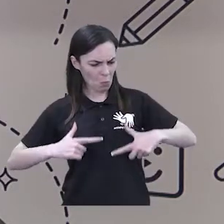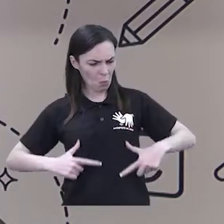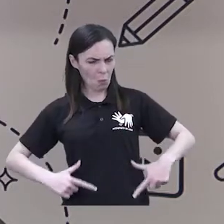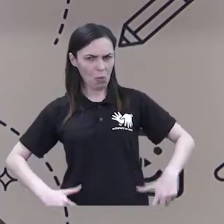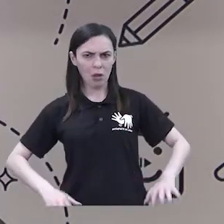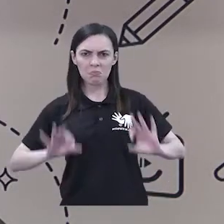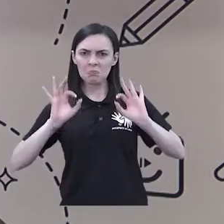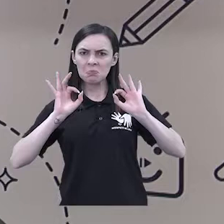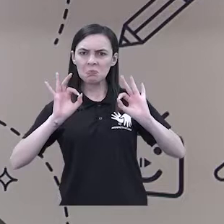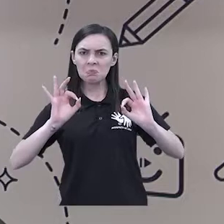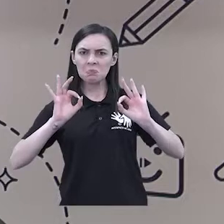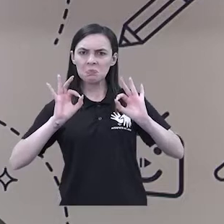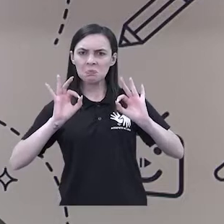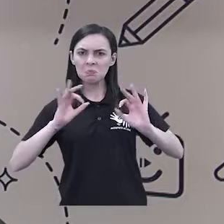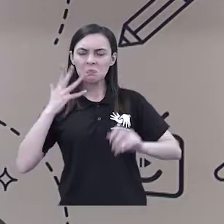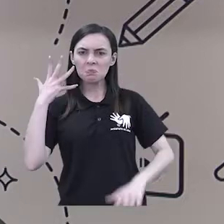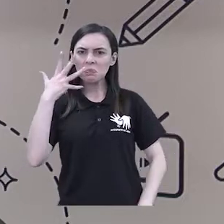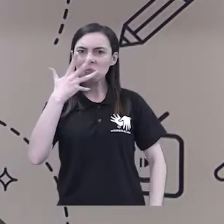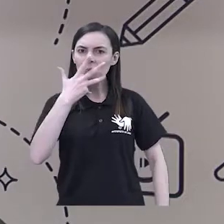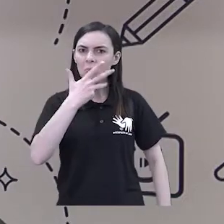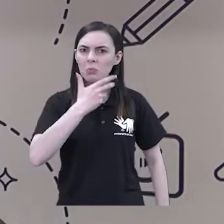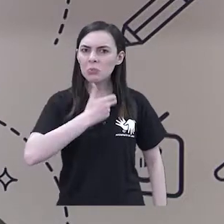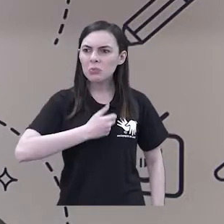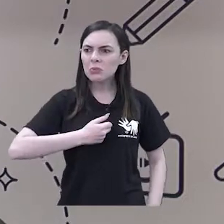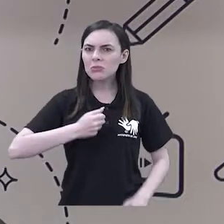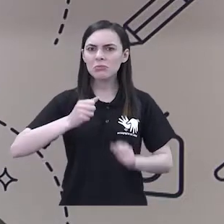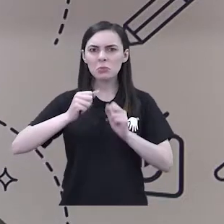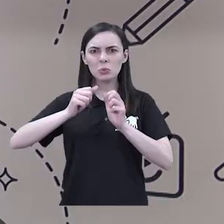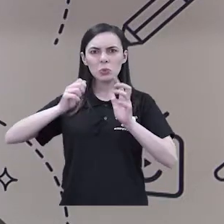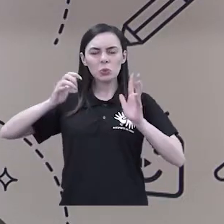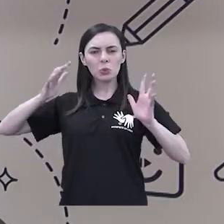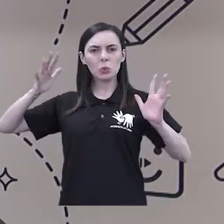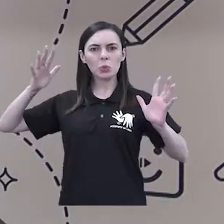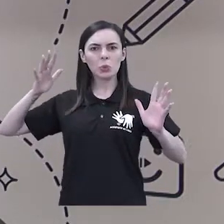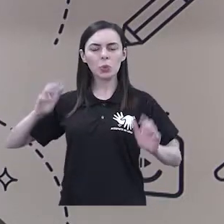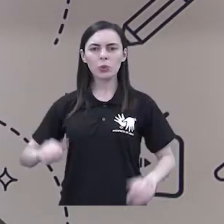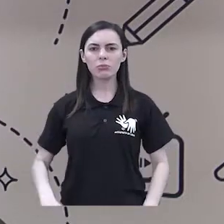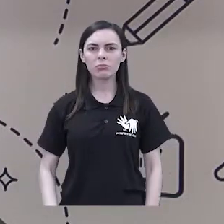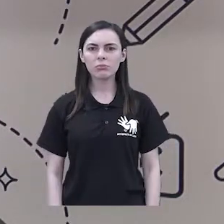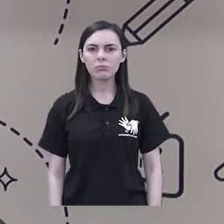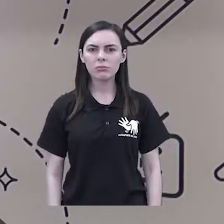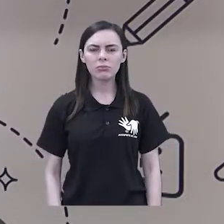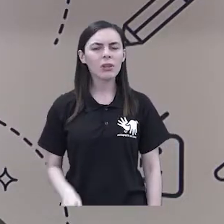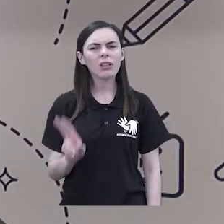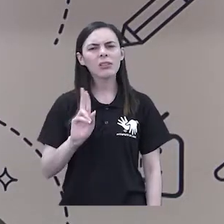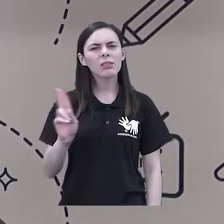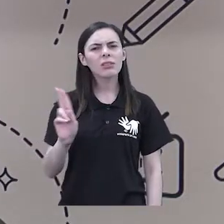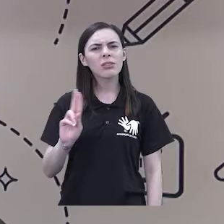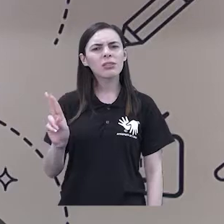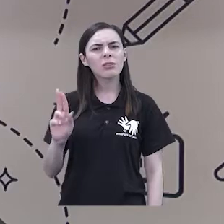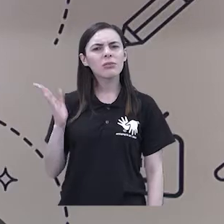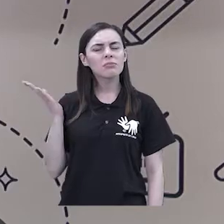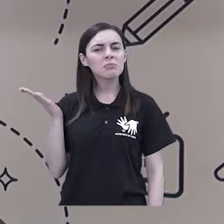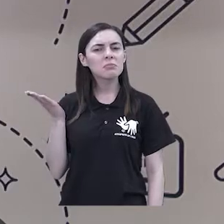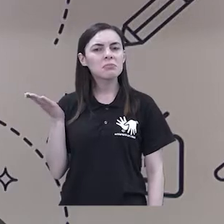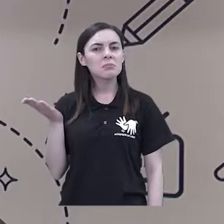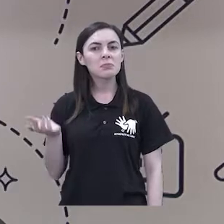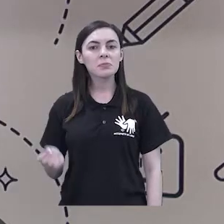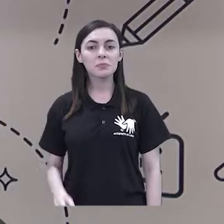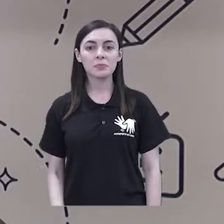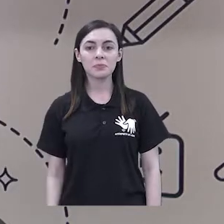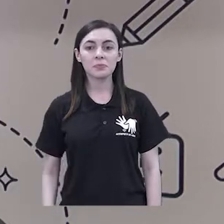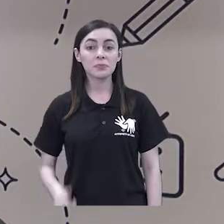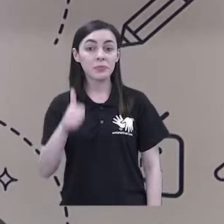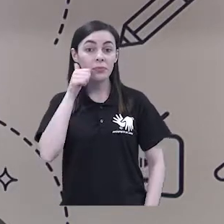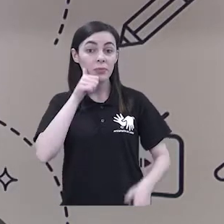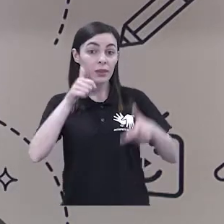vestido espetacular! Que beleza radiante! Como é o nome dela?